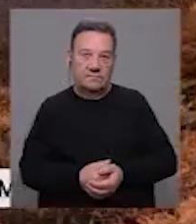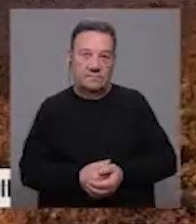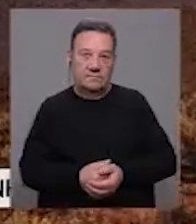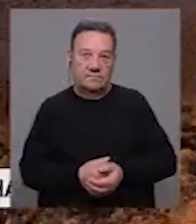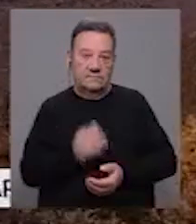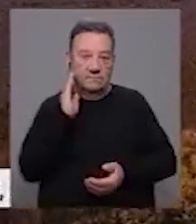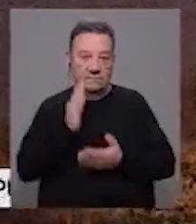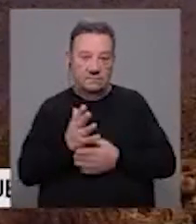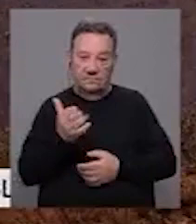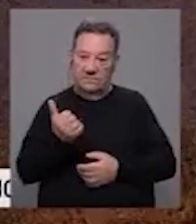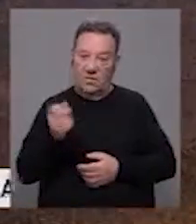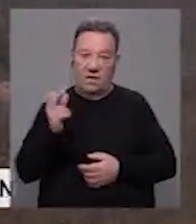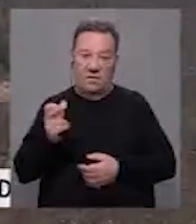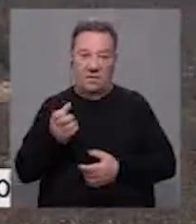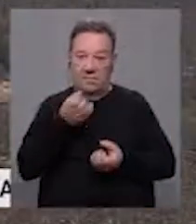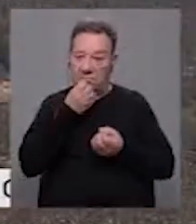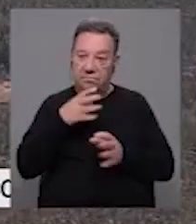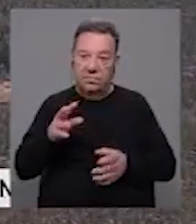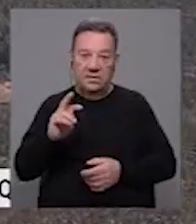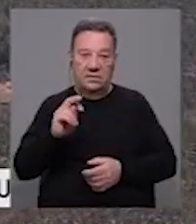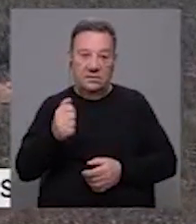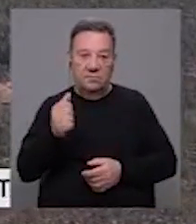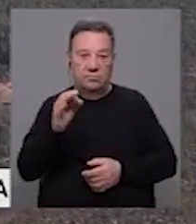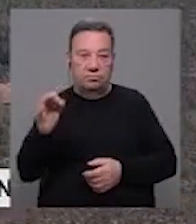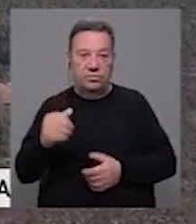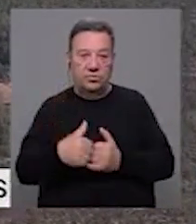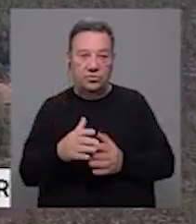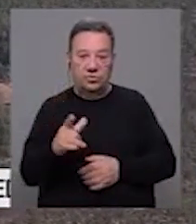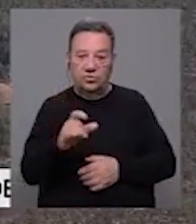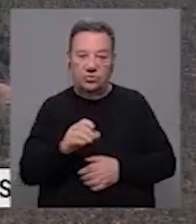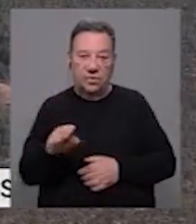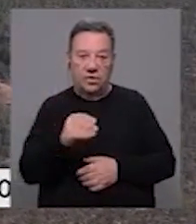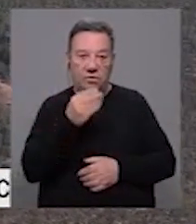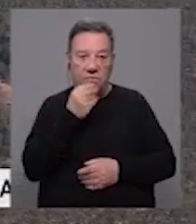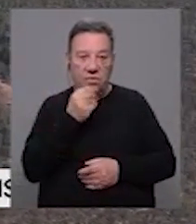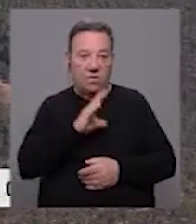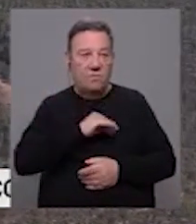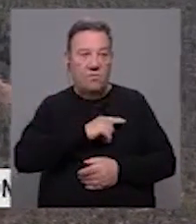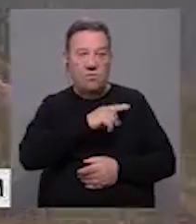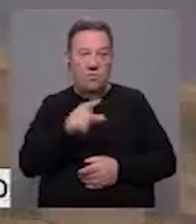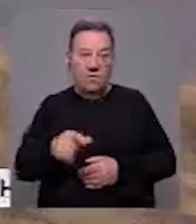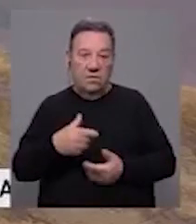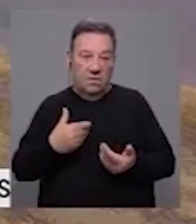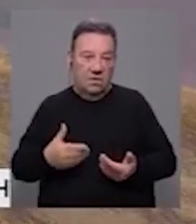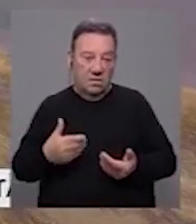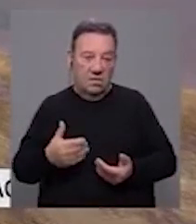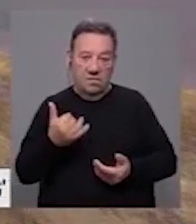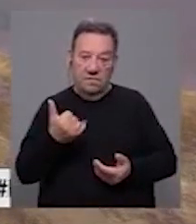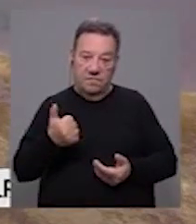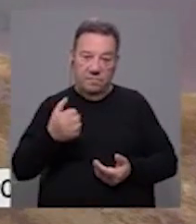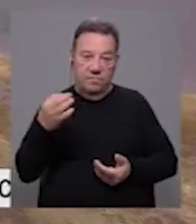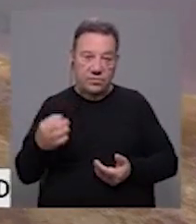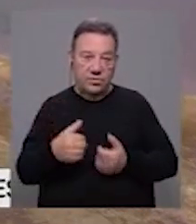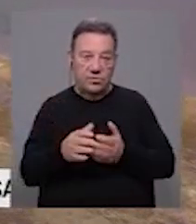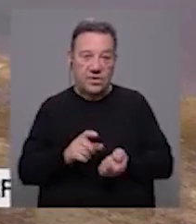Nos últimos 50 anos, perderam-se 35% das zonas úmidas do mundo. Atualmente, 25%